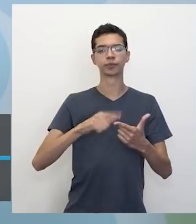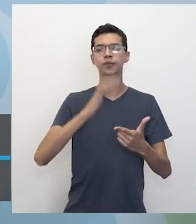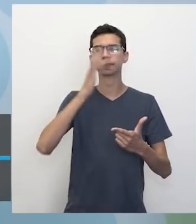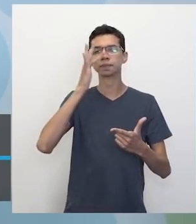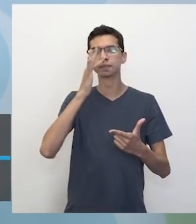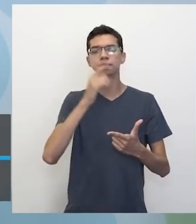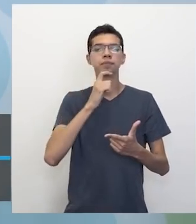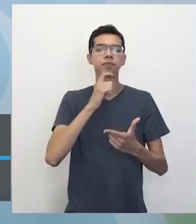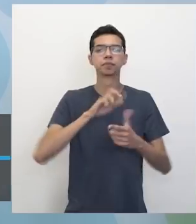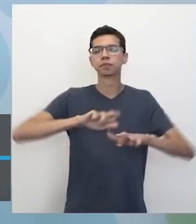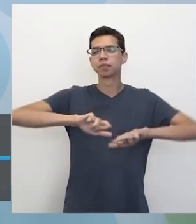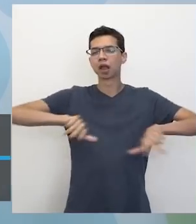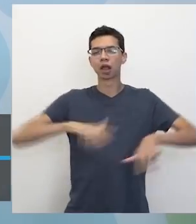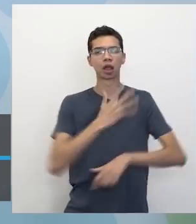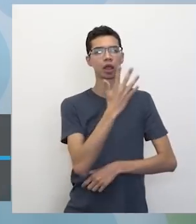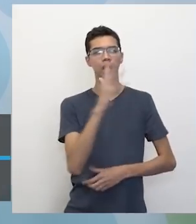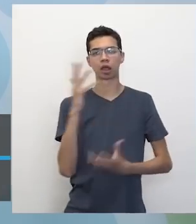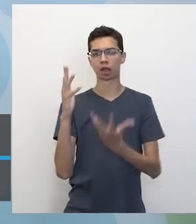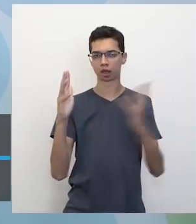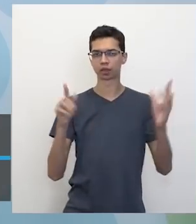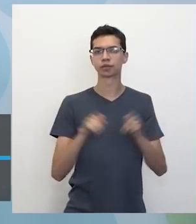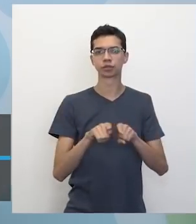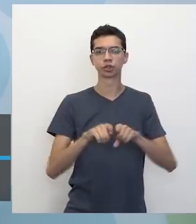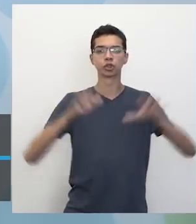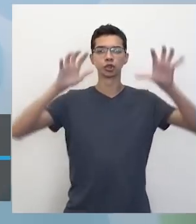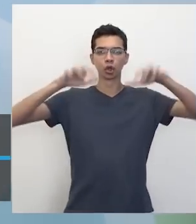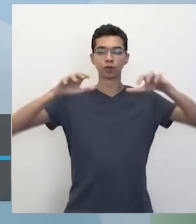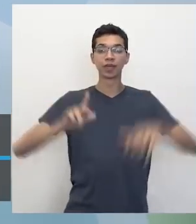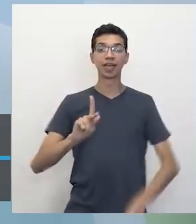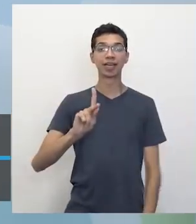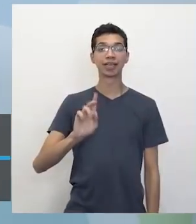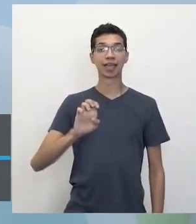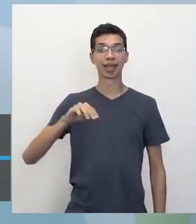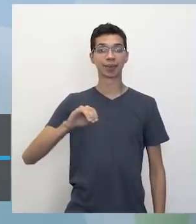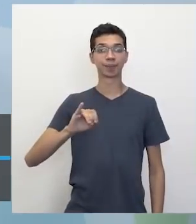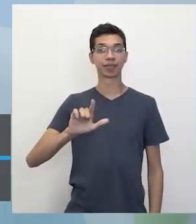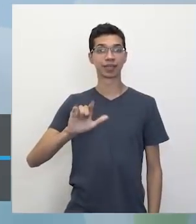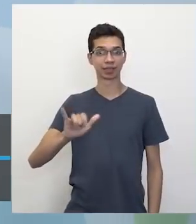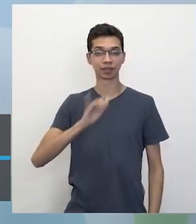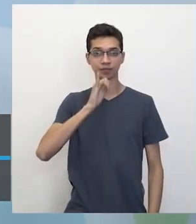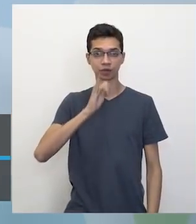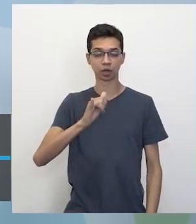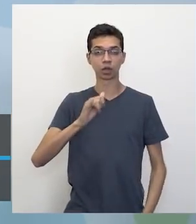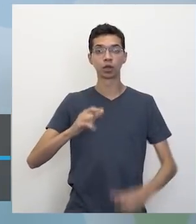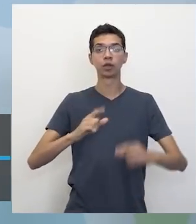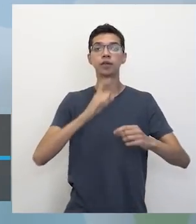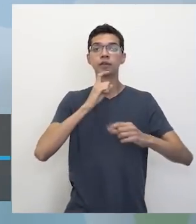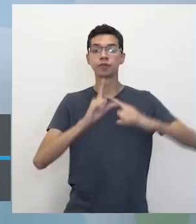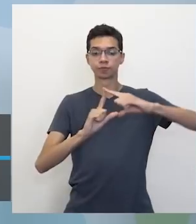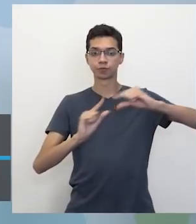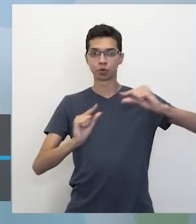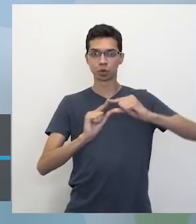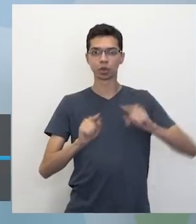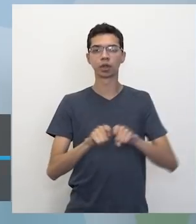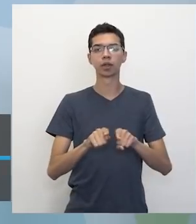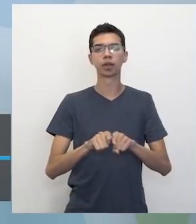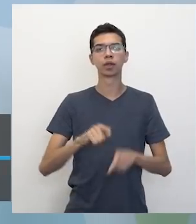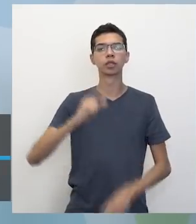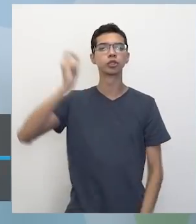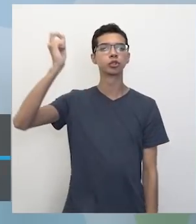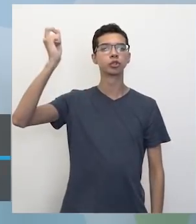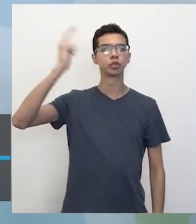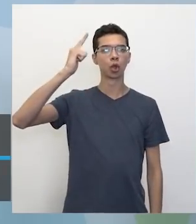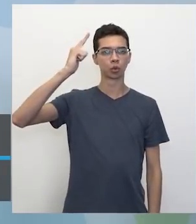professora Kátia falou aqui que a Kemily comentou aqui folha e luz solar. Boa, Pro. Aqui também o